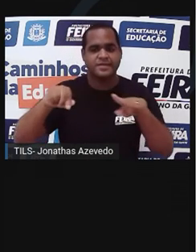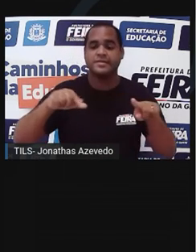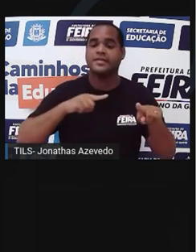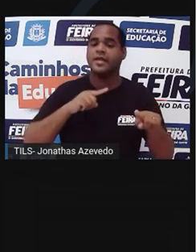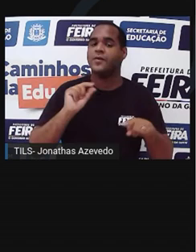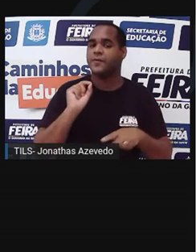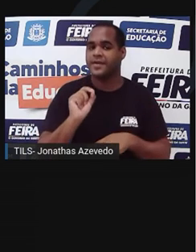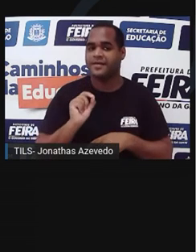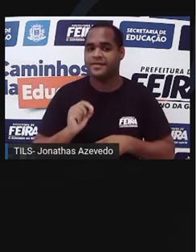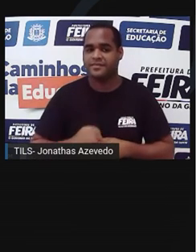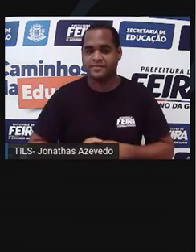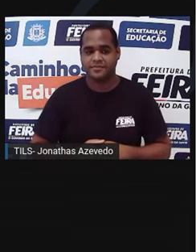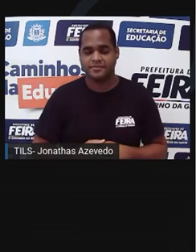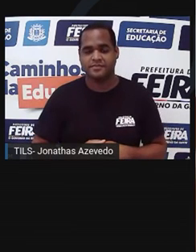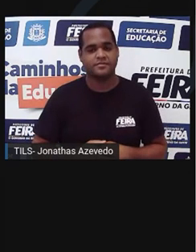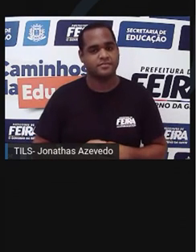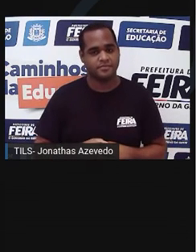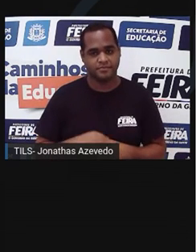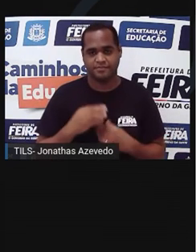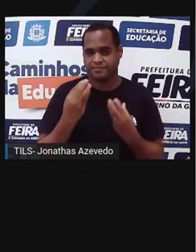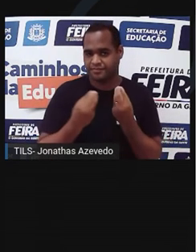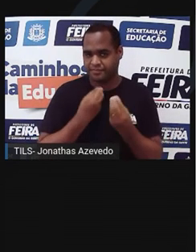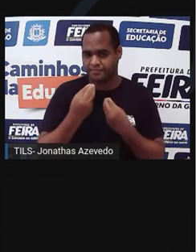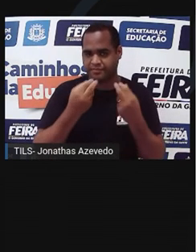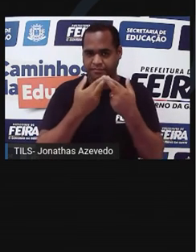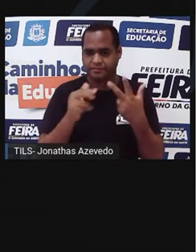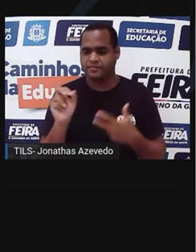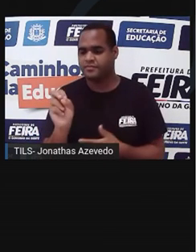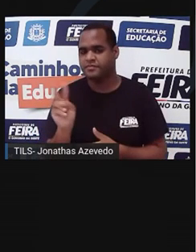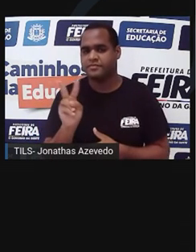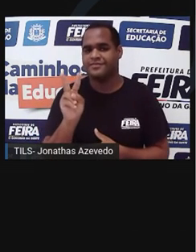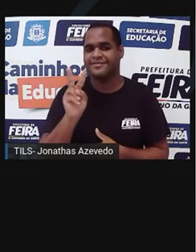história? E como se aplica a valoração?